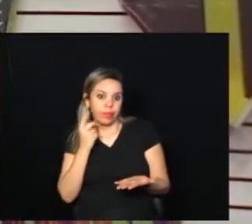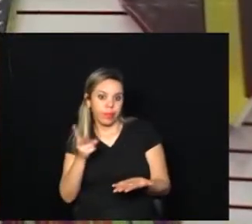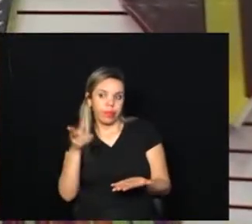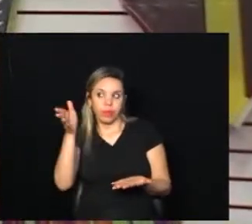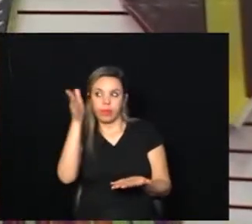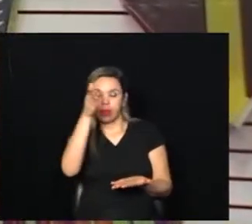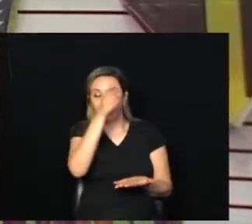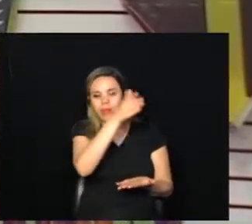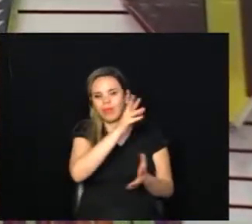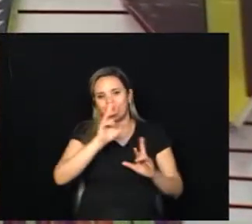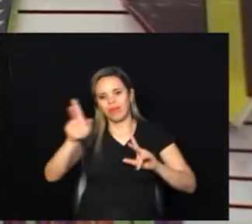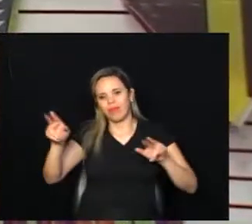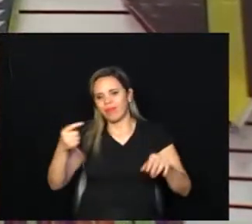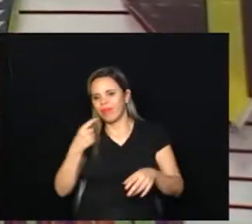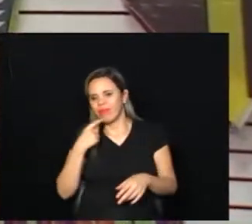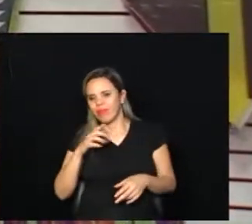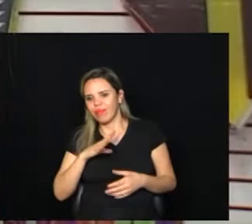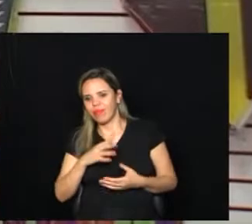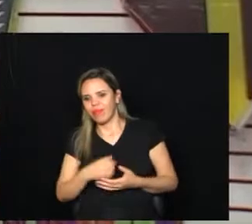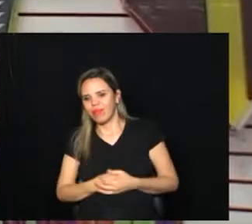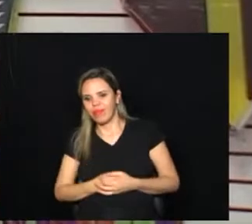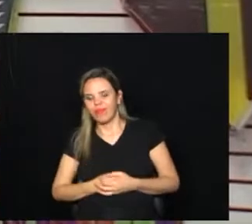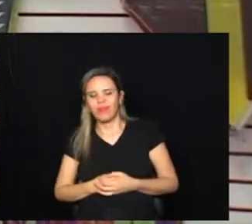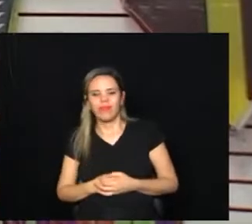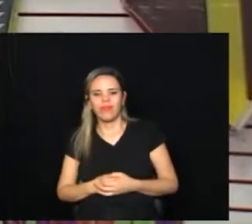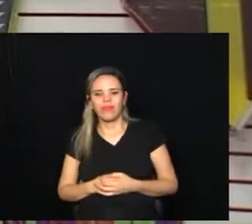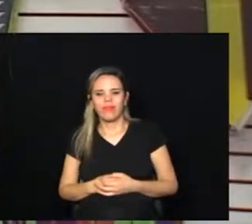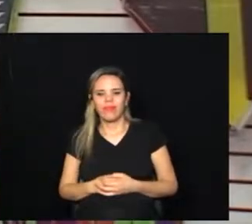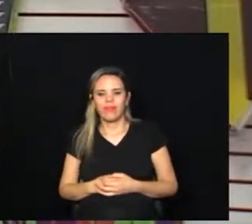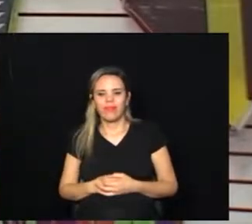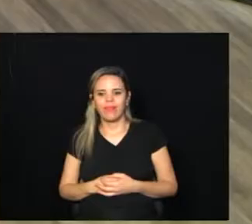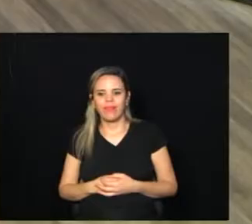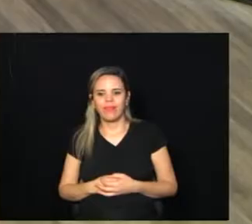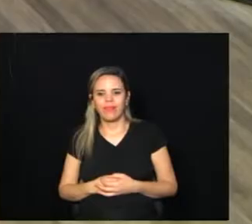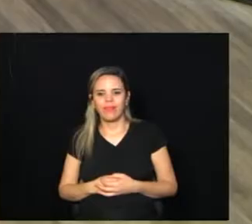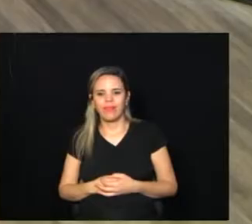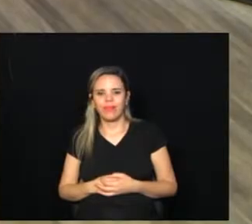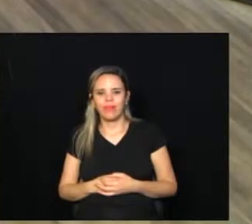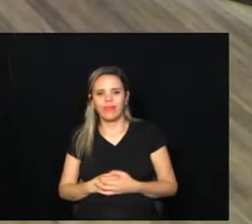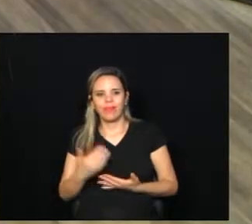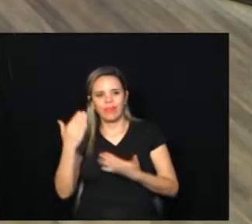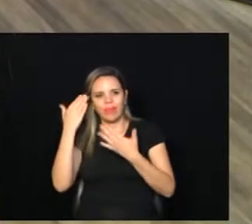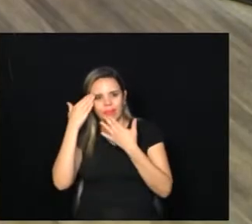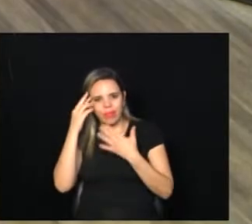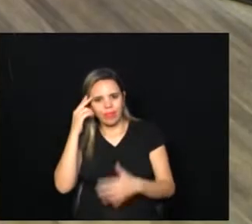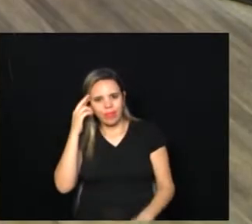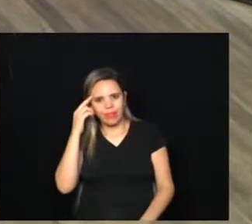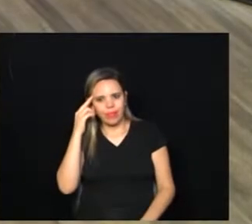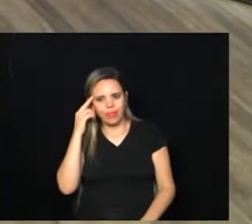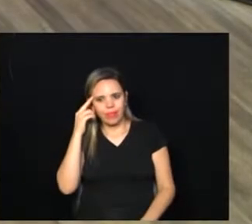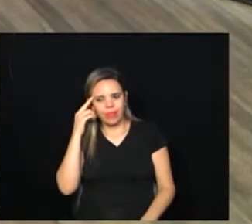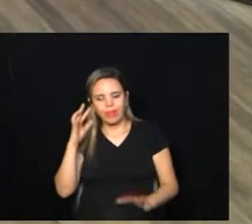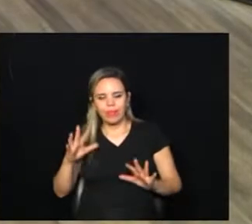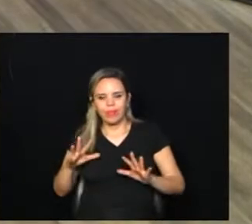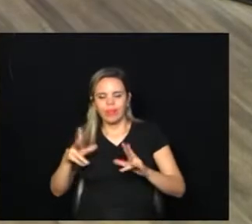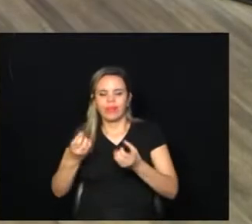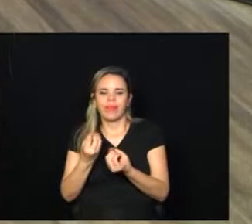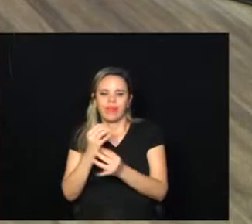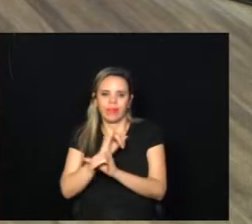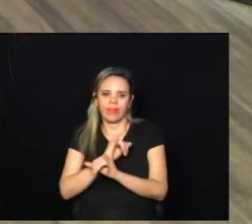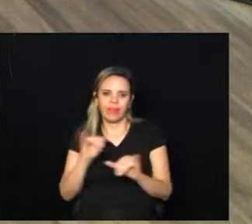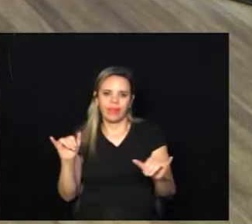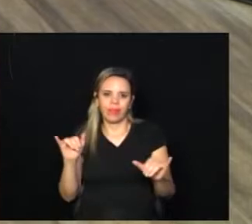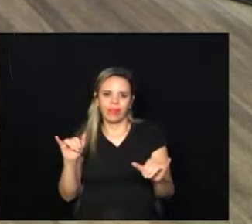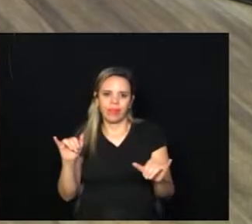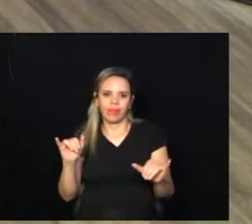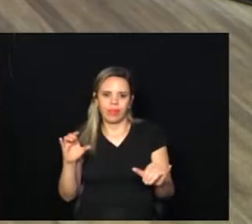tô num canto diferente aqui da cidade de Campinas. Muito obrigado, André Aranha, por todas as informações.